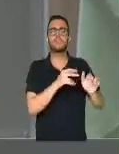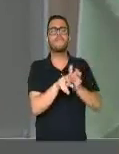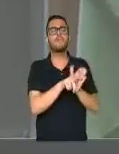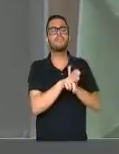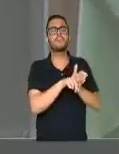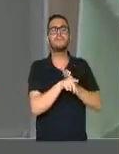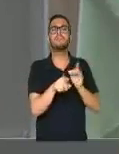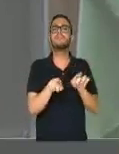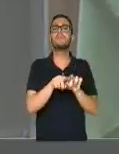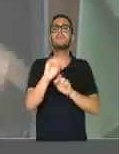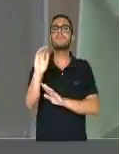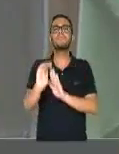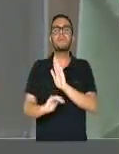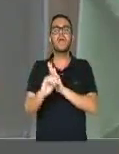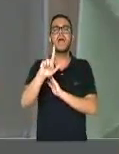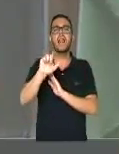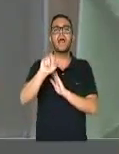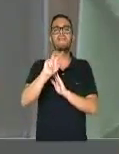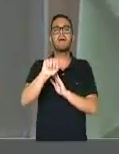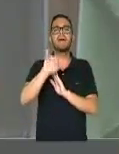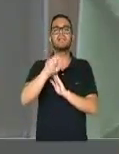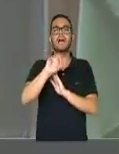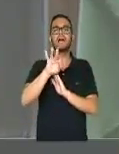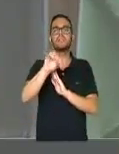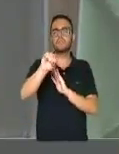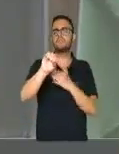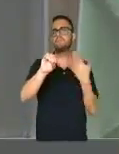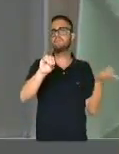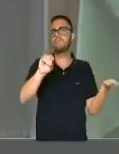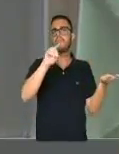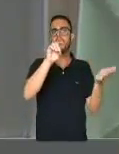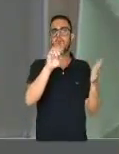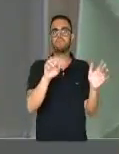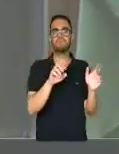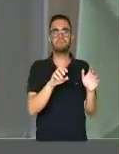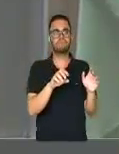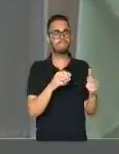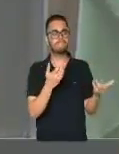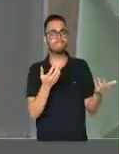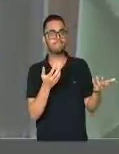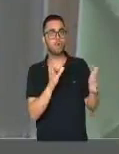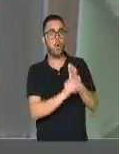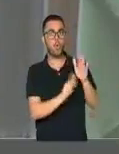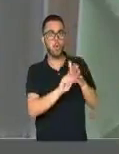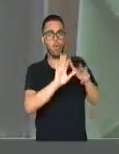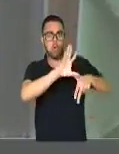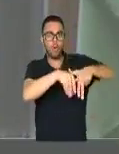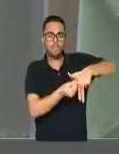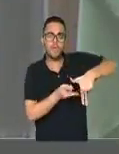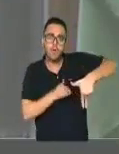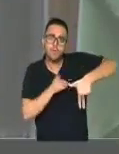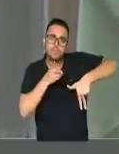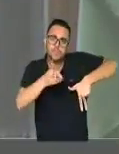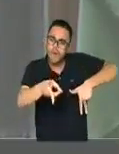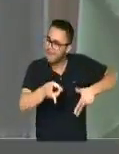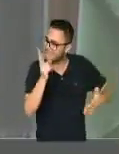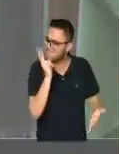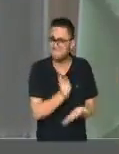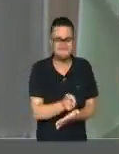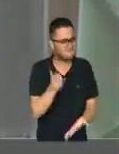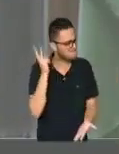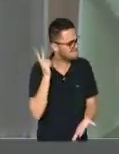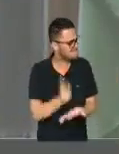Lava Jato, o esquema de corrupção continuava a todo